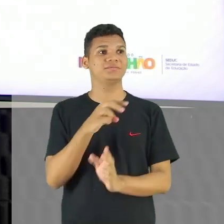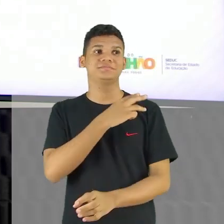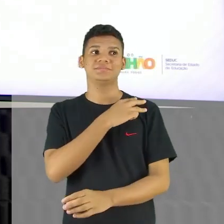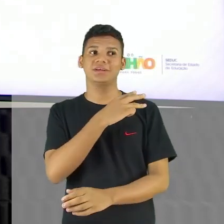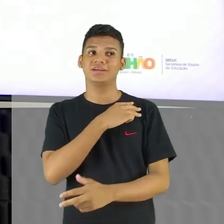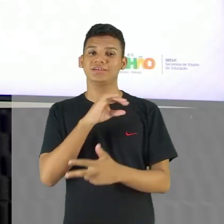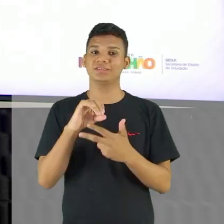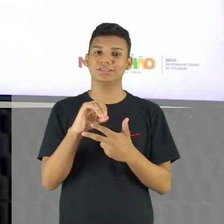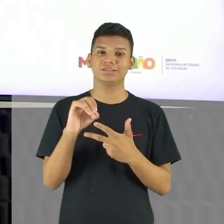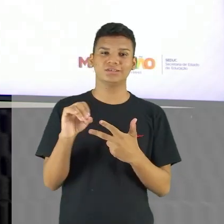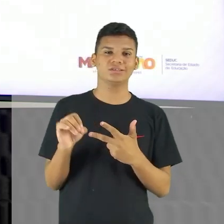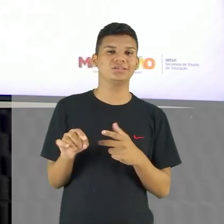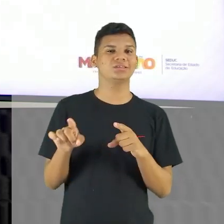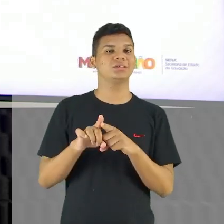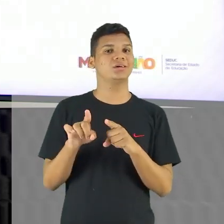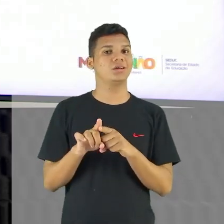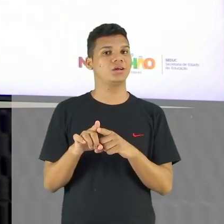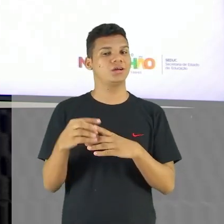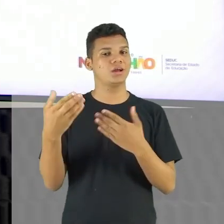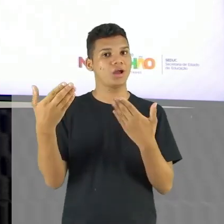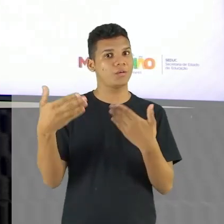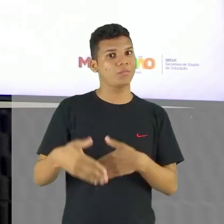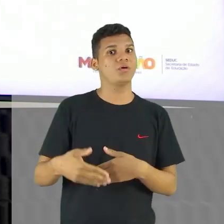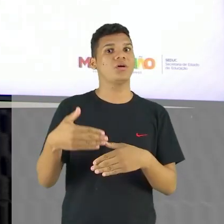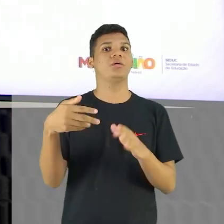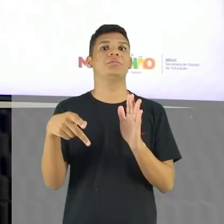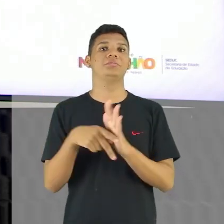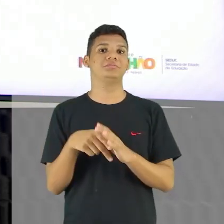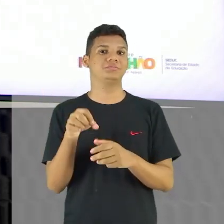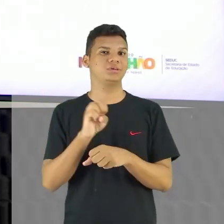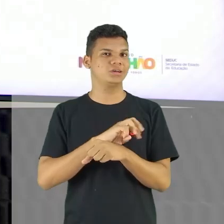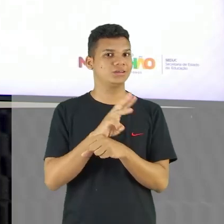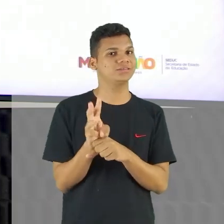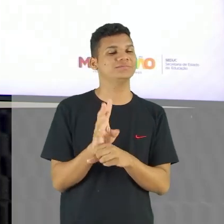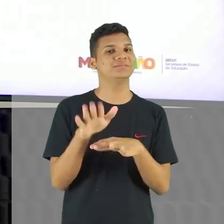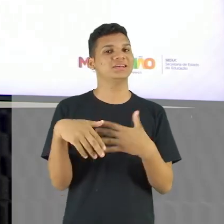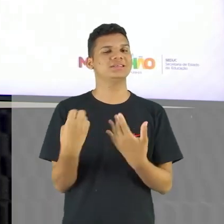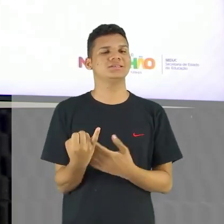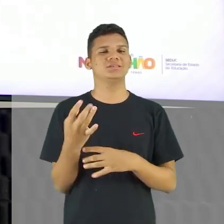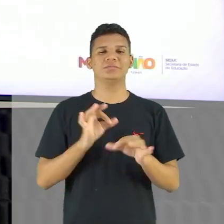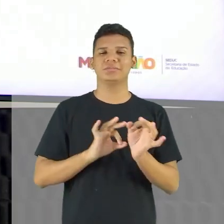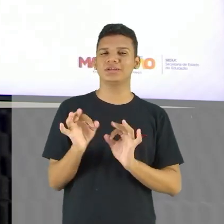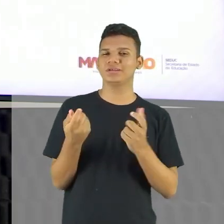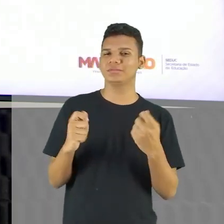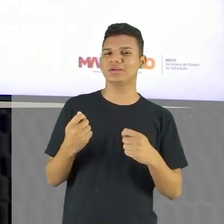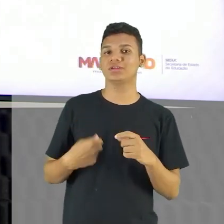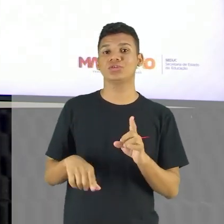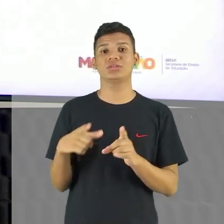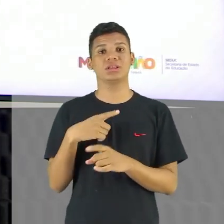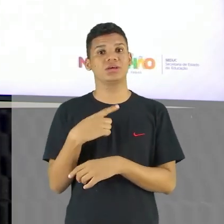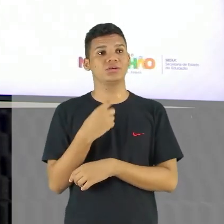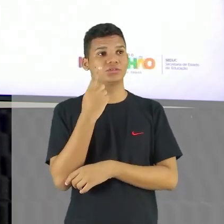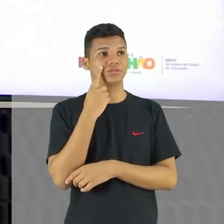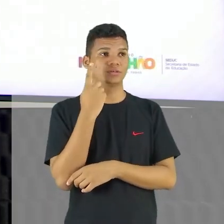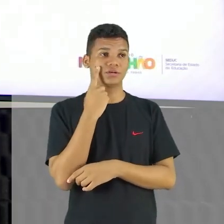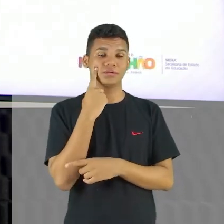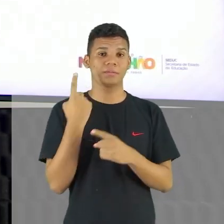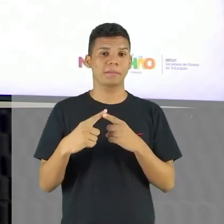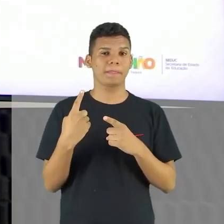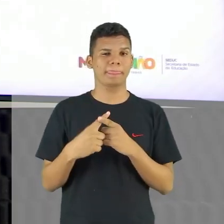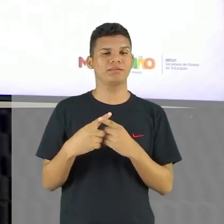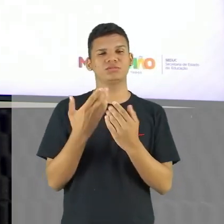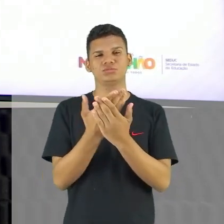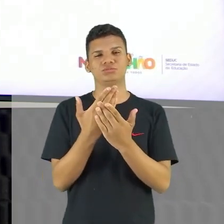Enem. Você que se prepara para o vestibular da UEMA. E se você precisa, sei lá, tirar algumas dúvidas, porque você se prepara